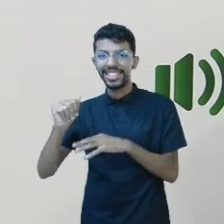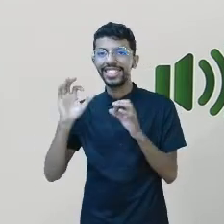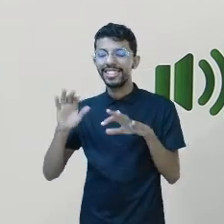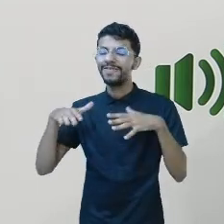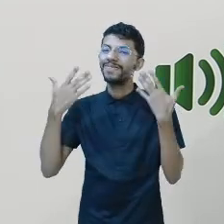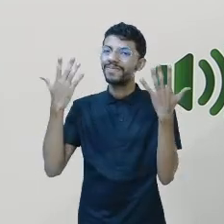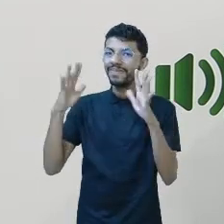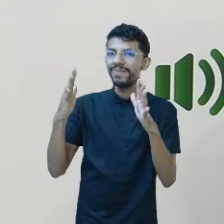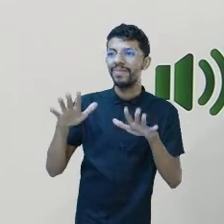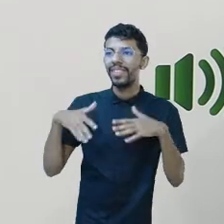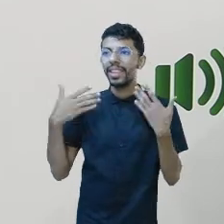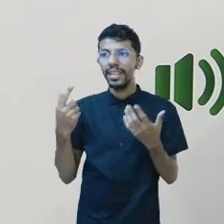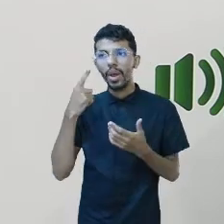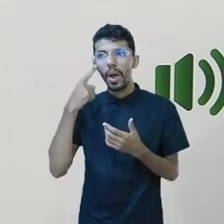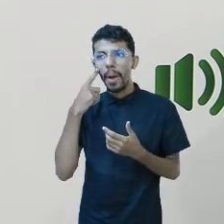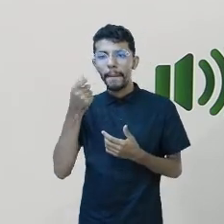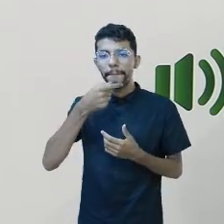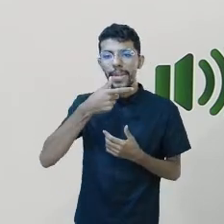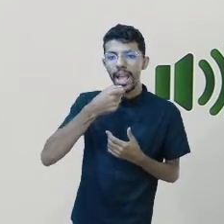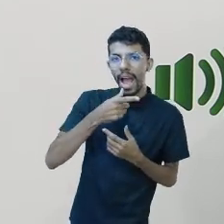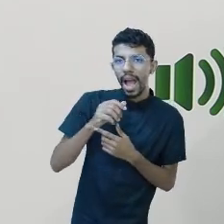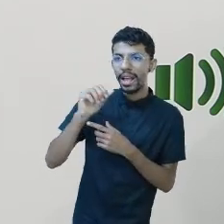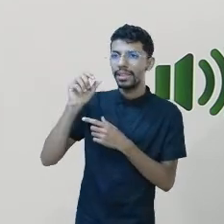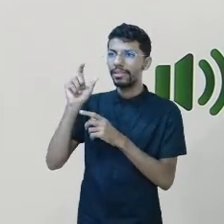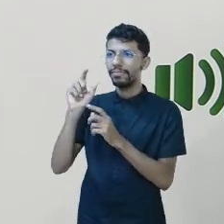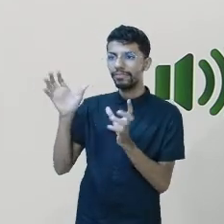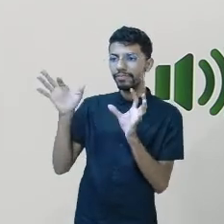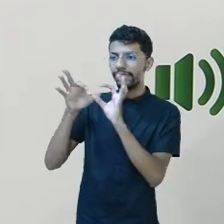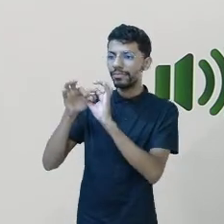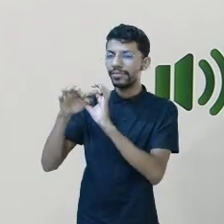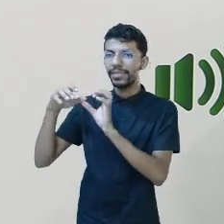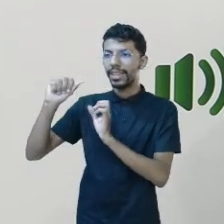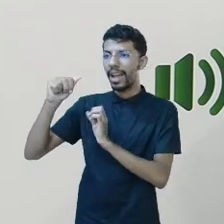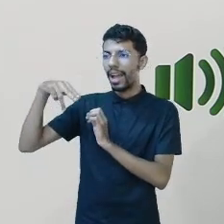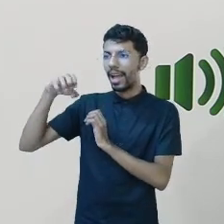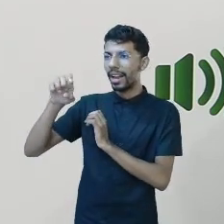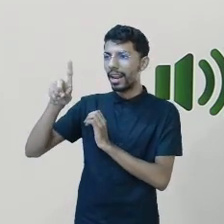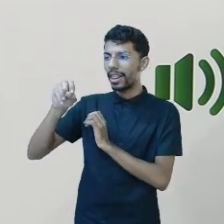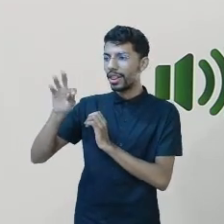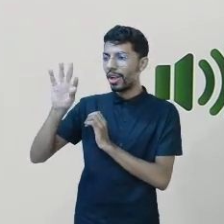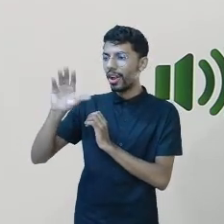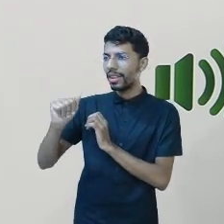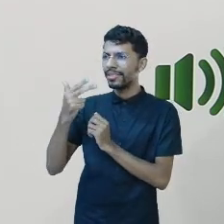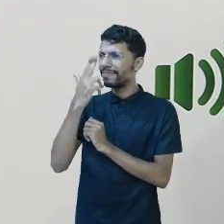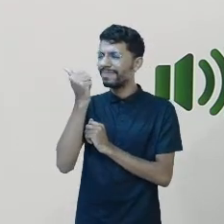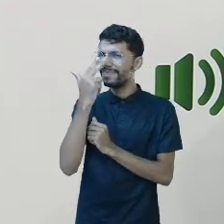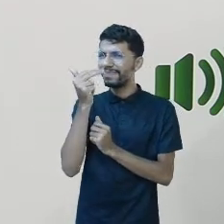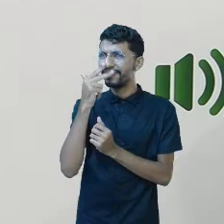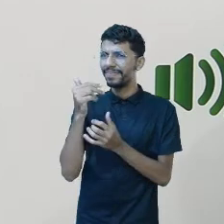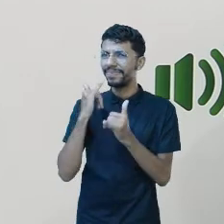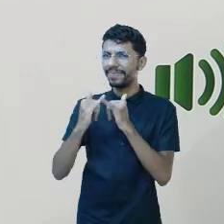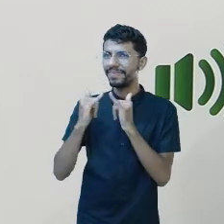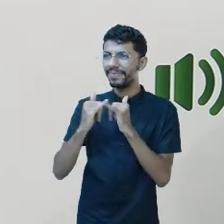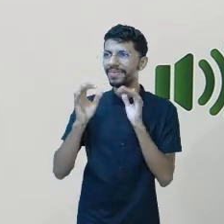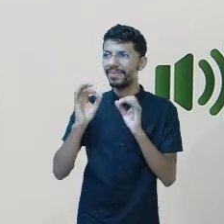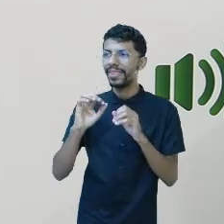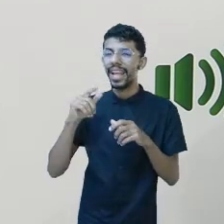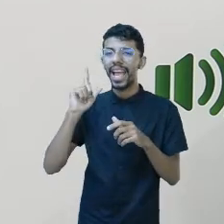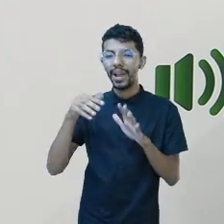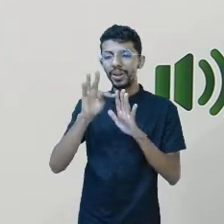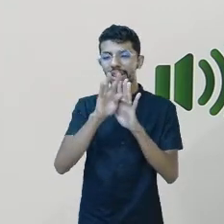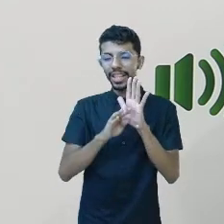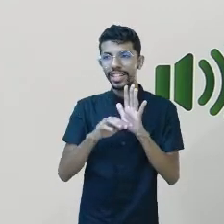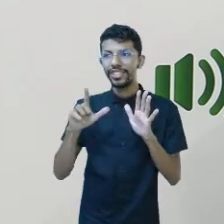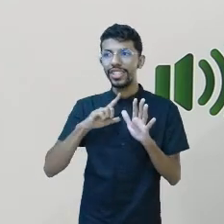Então, piada e anedota é bem semelhante. É um texto que vai trazer riso no final. Tá certo?